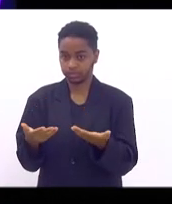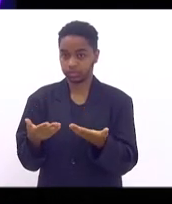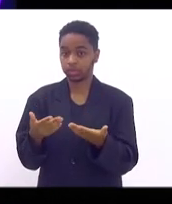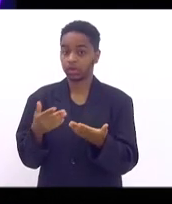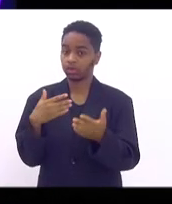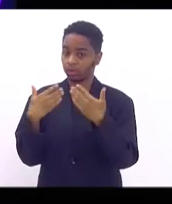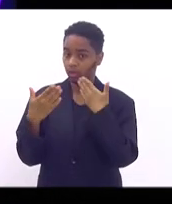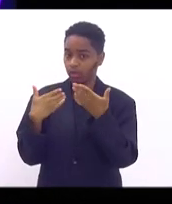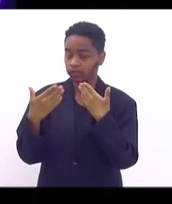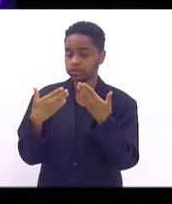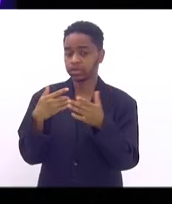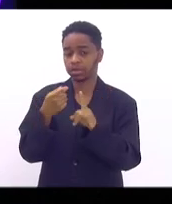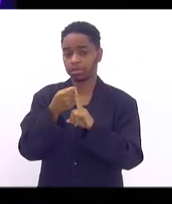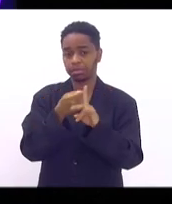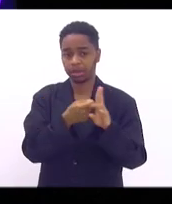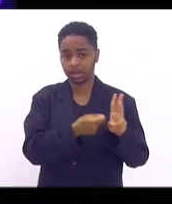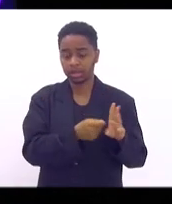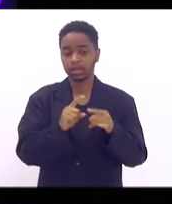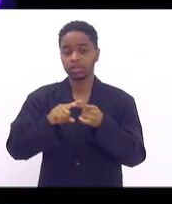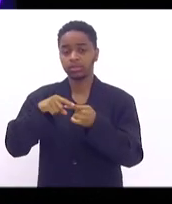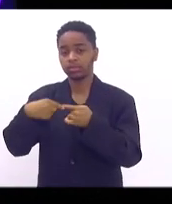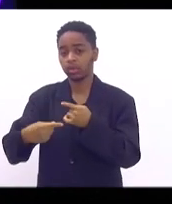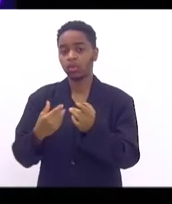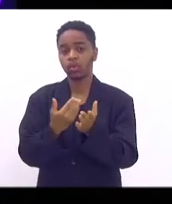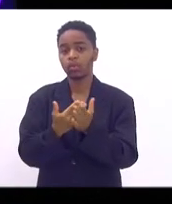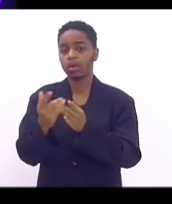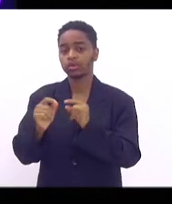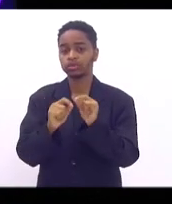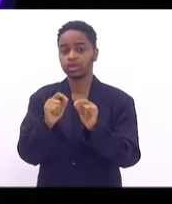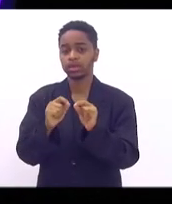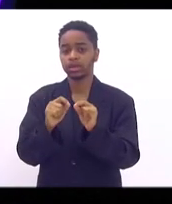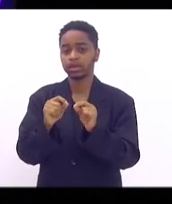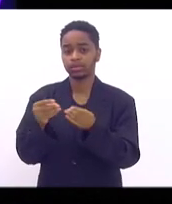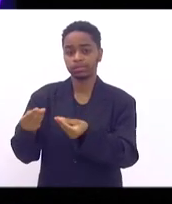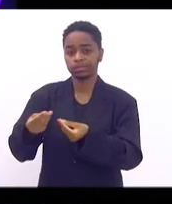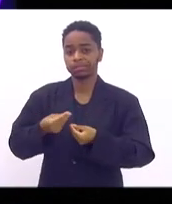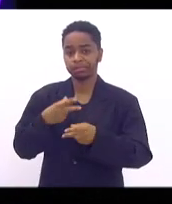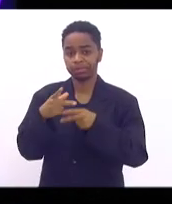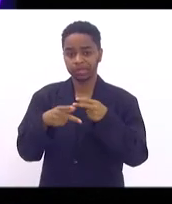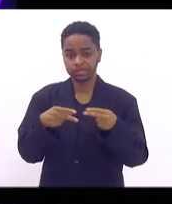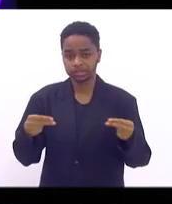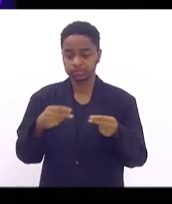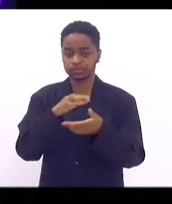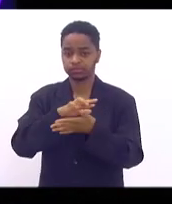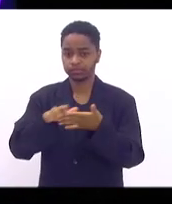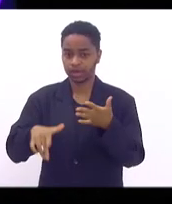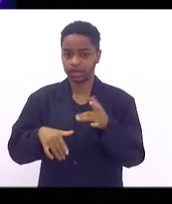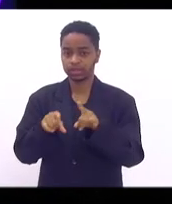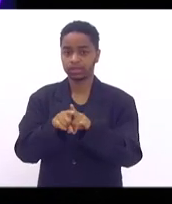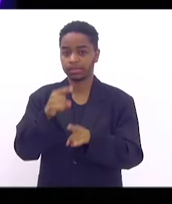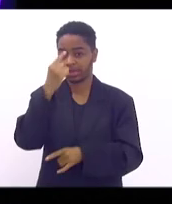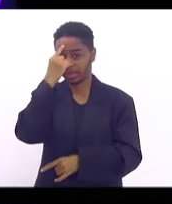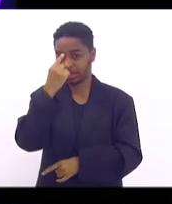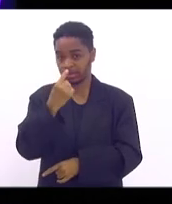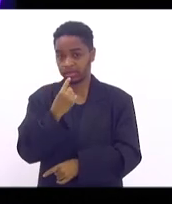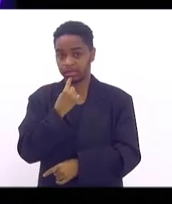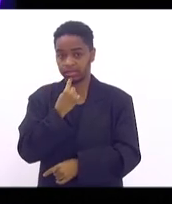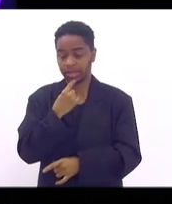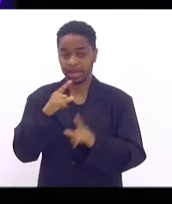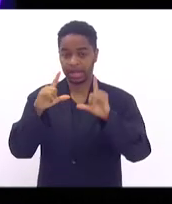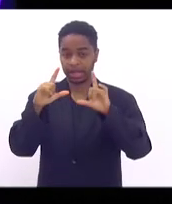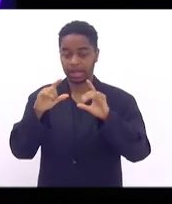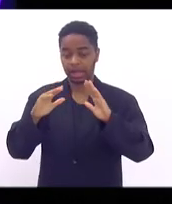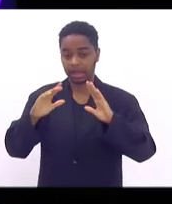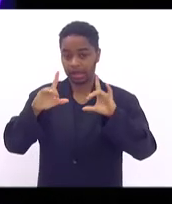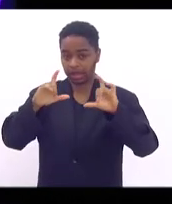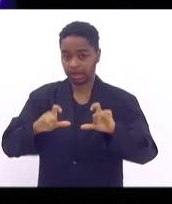conversaram por alguns meses e de repente ela começa a receber vários presentes no seu endereço. Começa a receber imagens da residência dela,